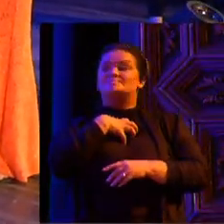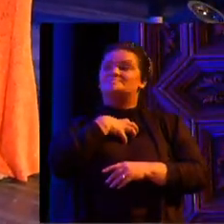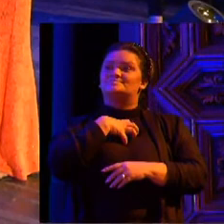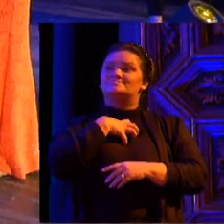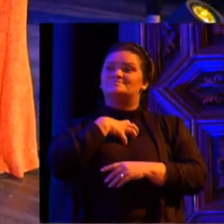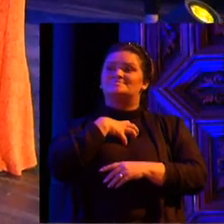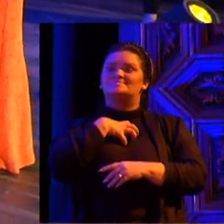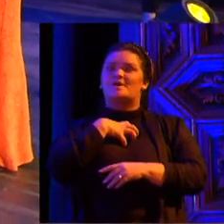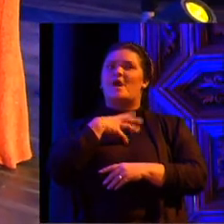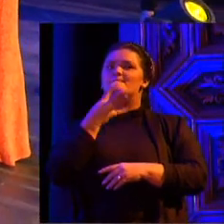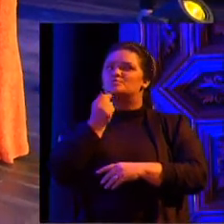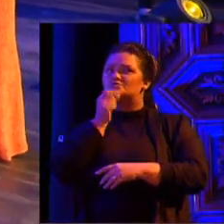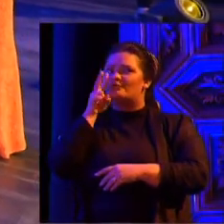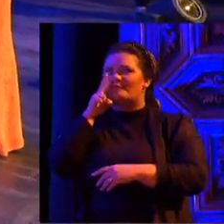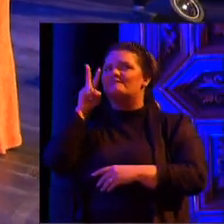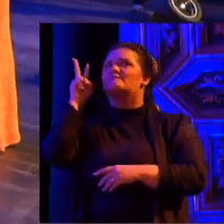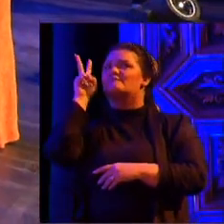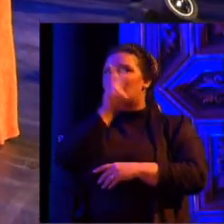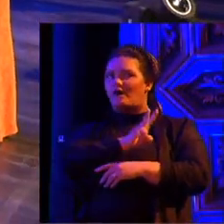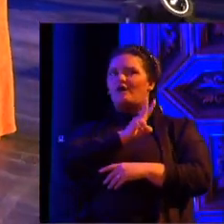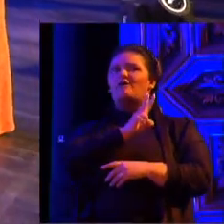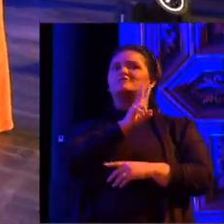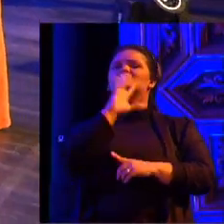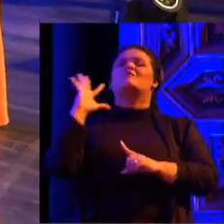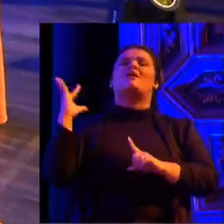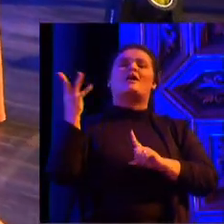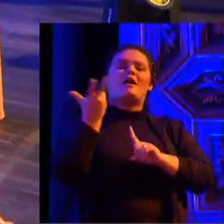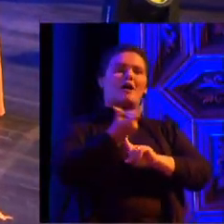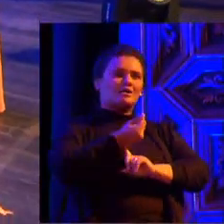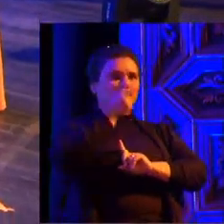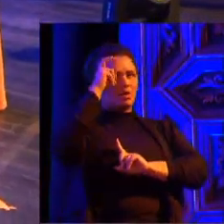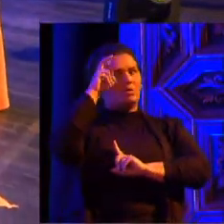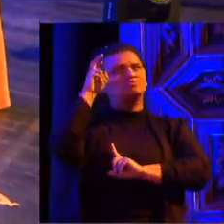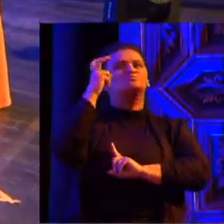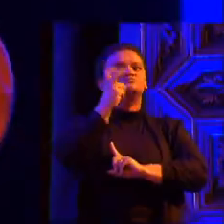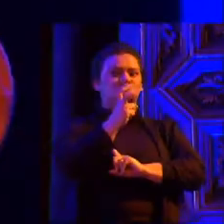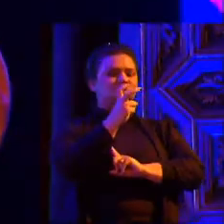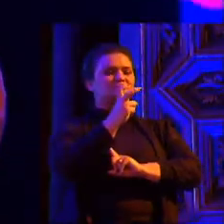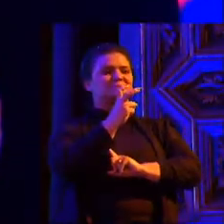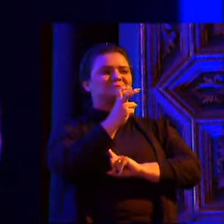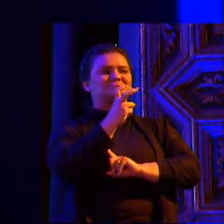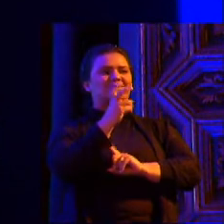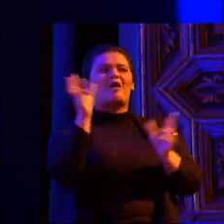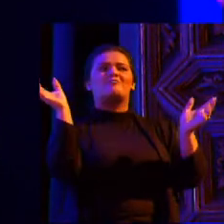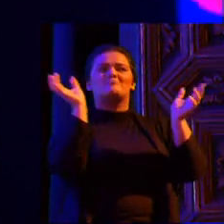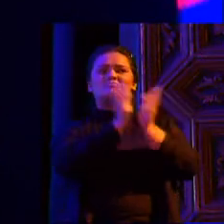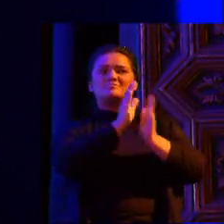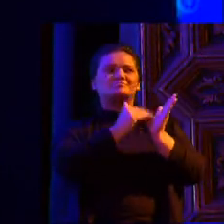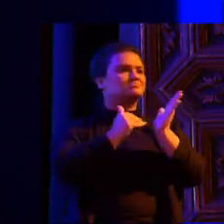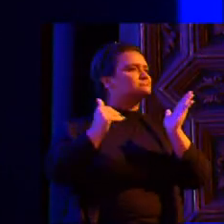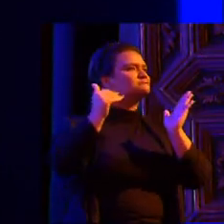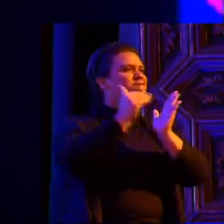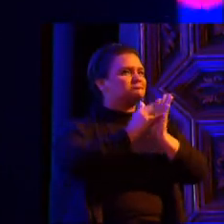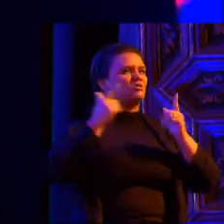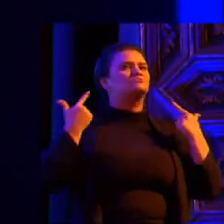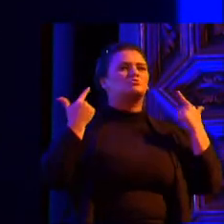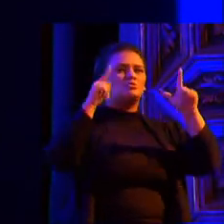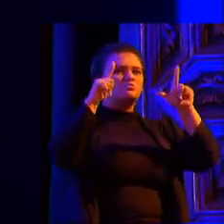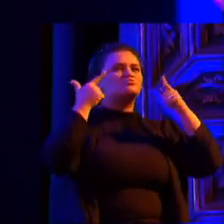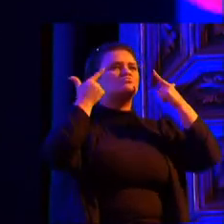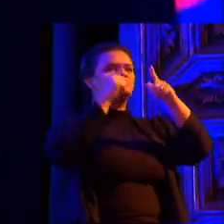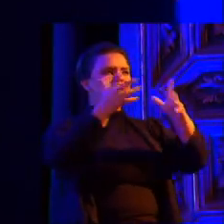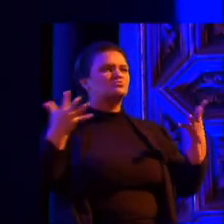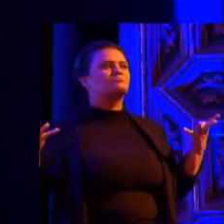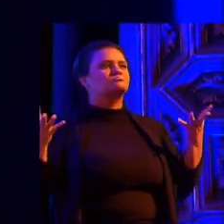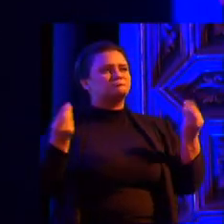uma força, a arte, a cultura, a rapaziada toda está batalhando a